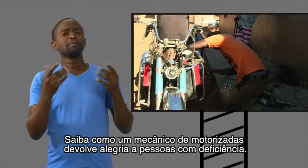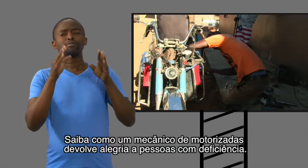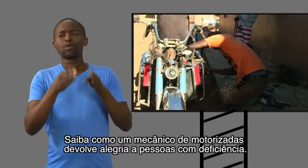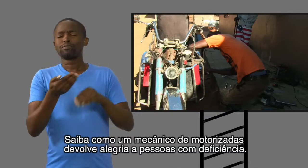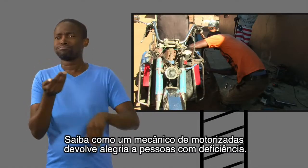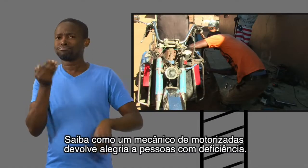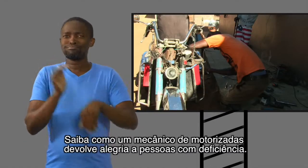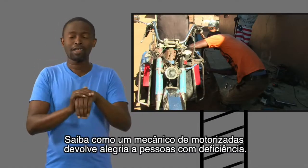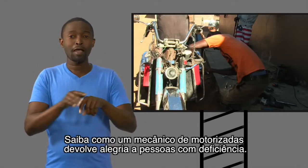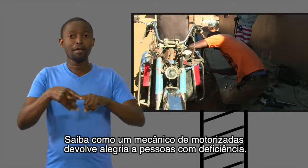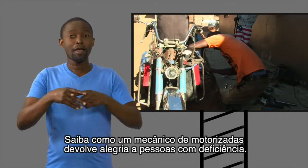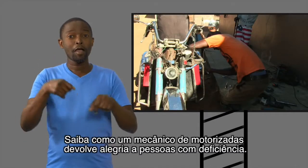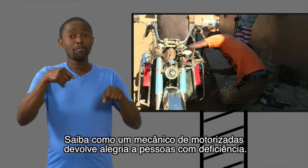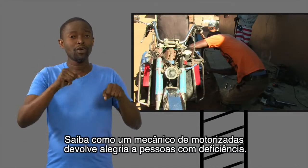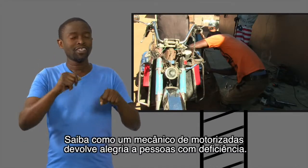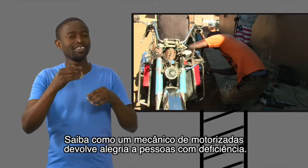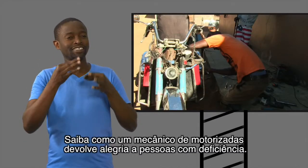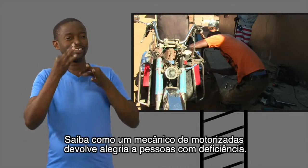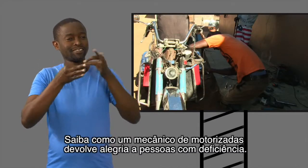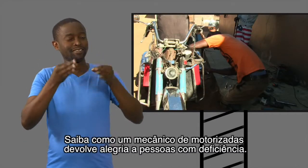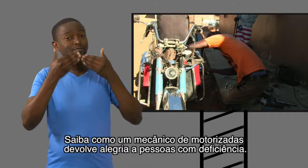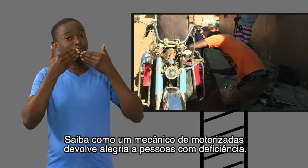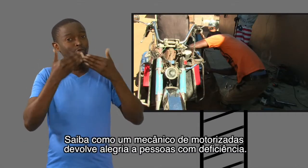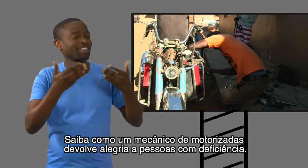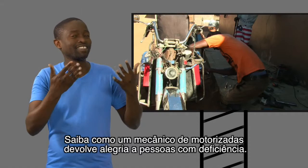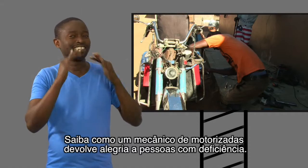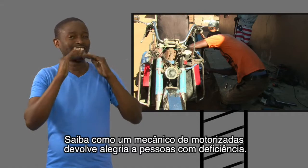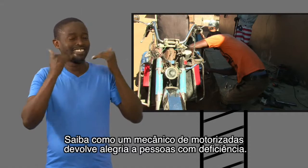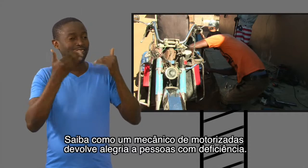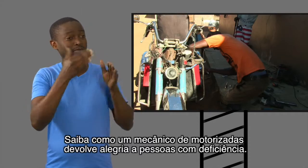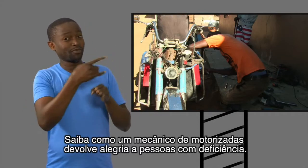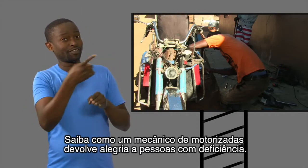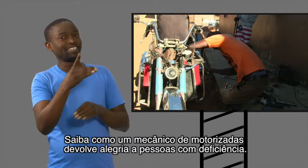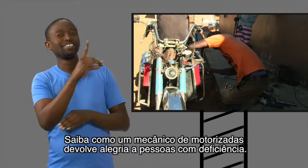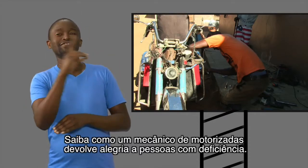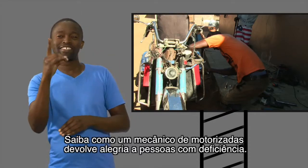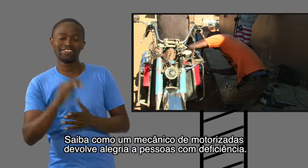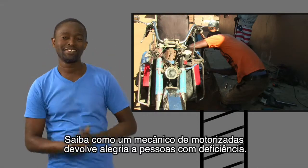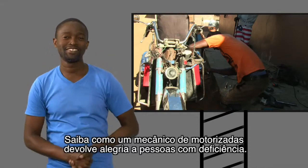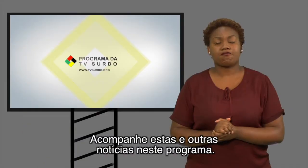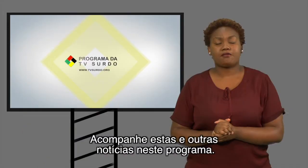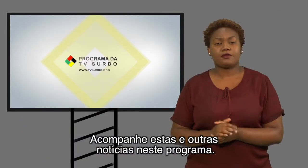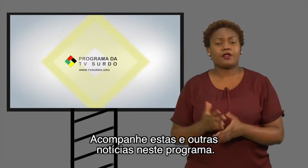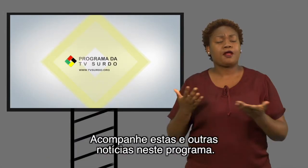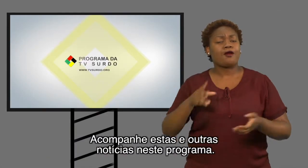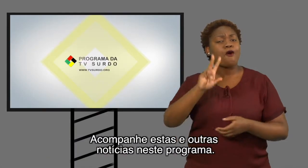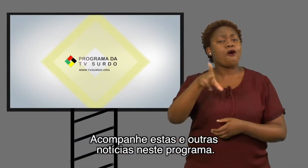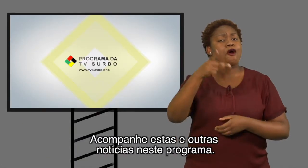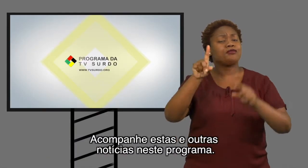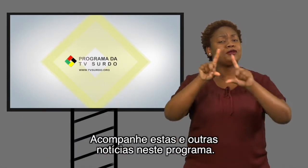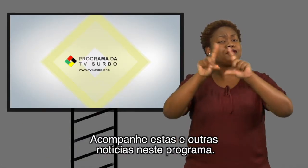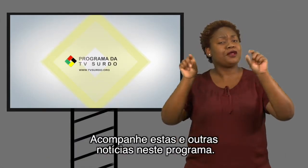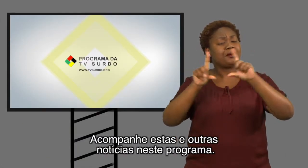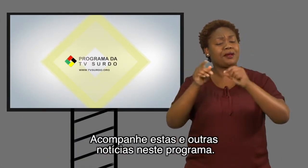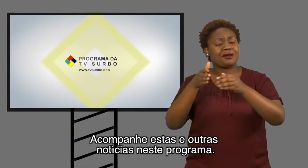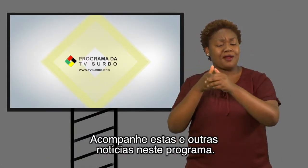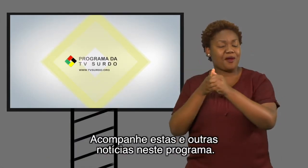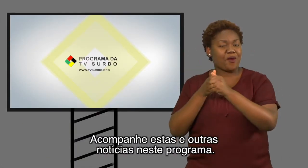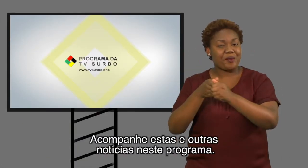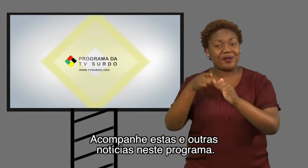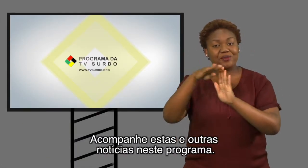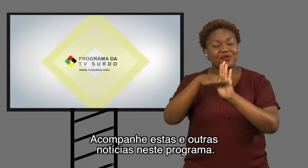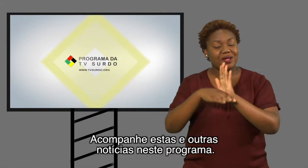Saiba como o mecânico de motorizadas devolve alegria a pessoas com deficiência. Acompanhe estas e outras